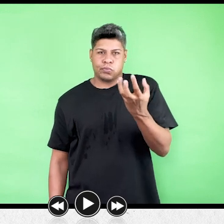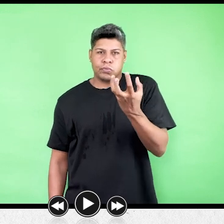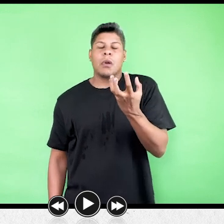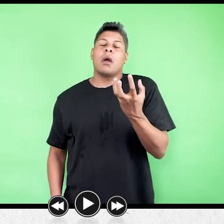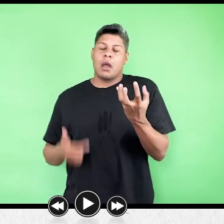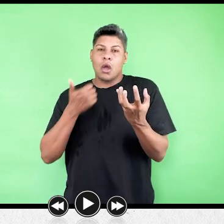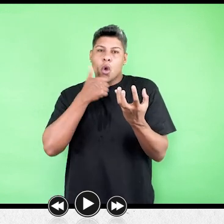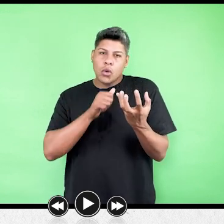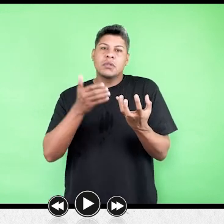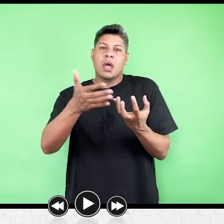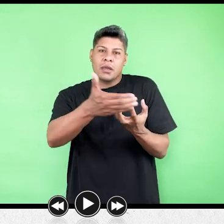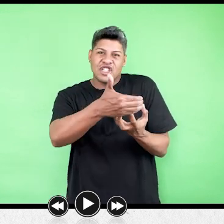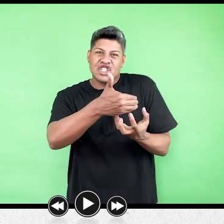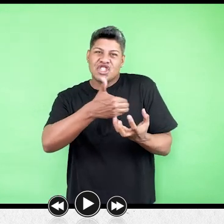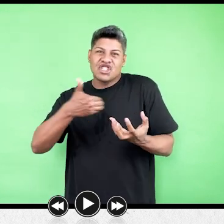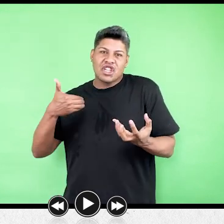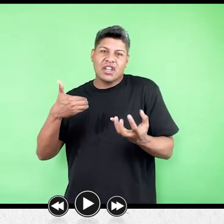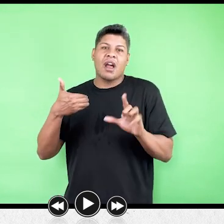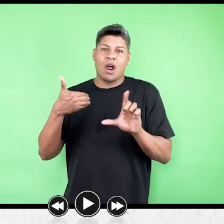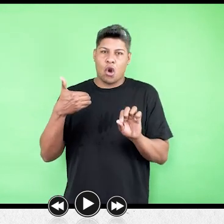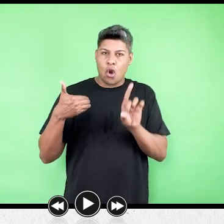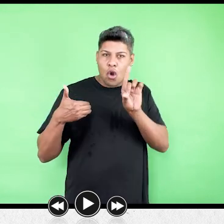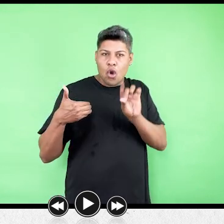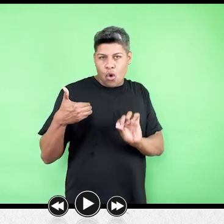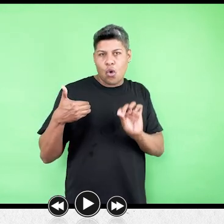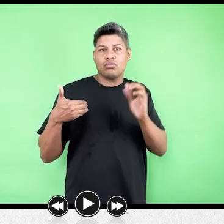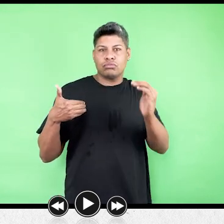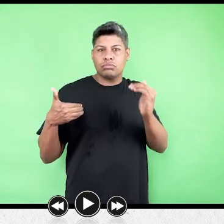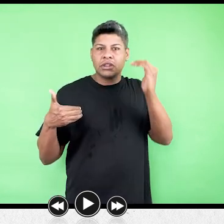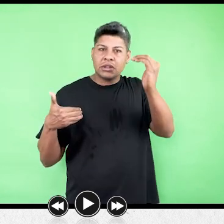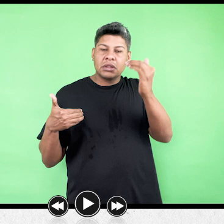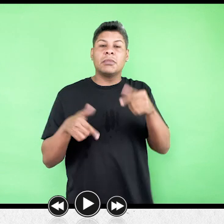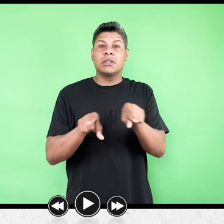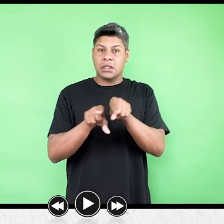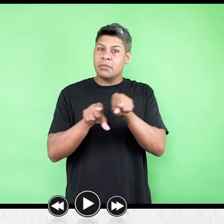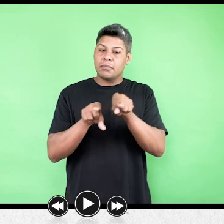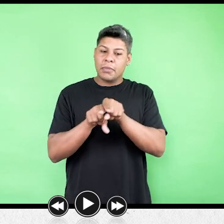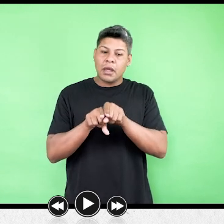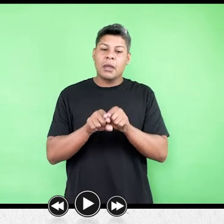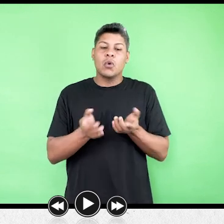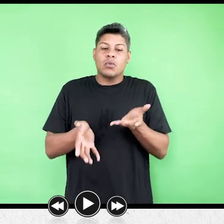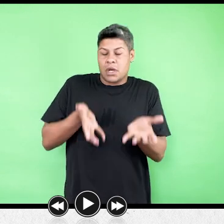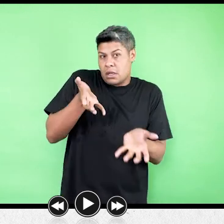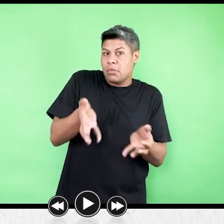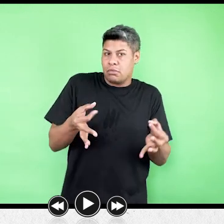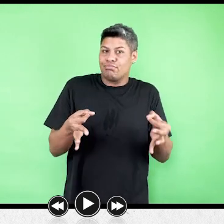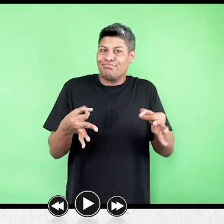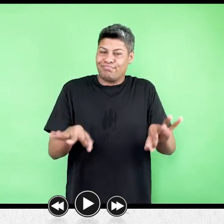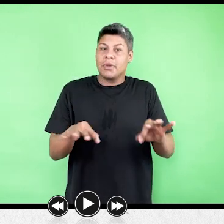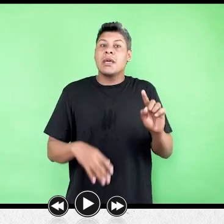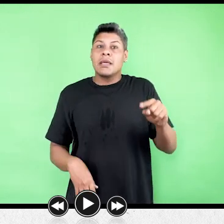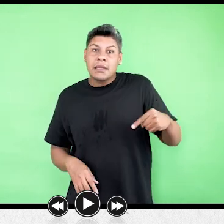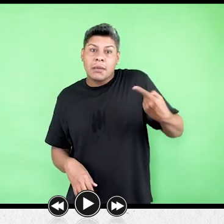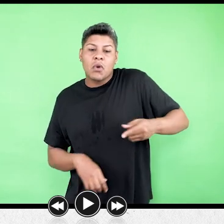lodo aqui, onde a gente vai conseguir remover esse lodo que vai ficar na parte superior e também destinar para um tratamento adequado. E aí,